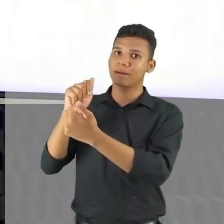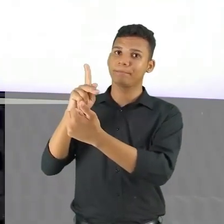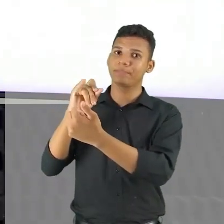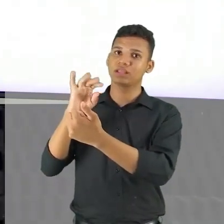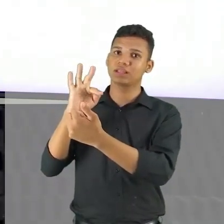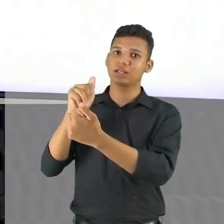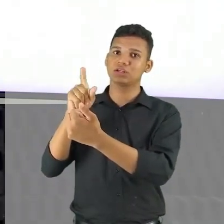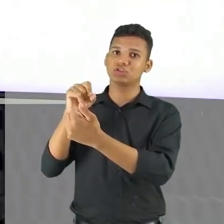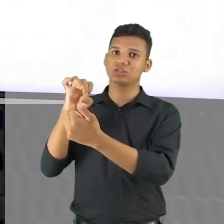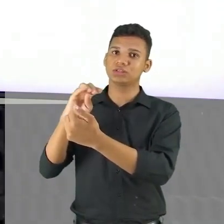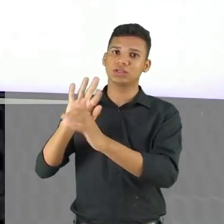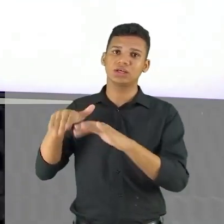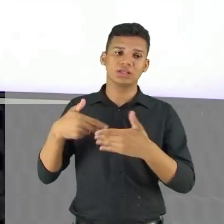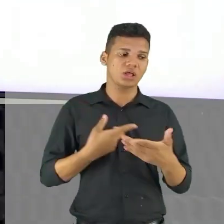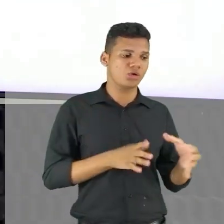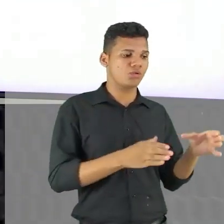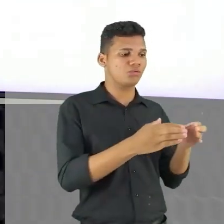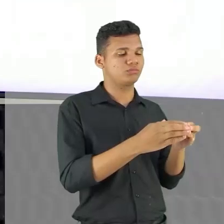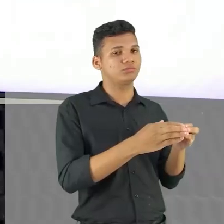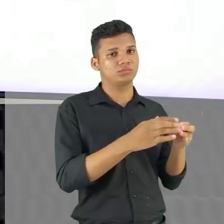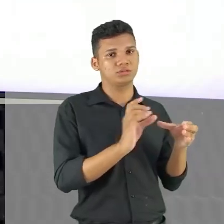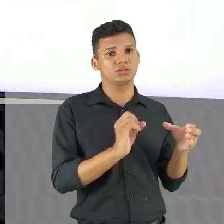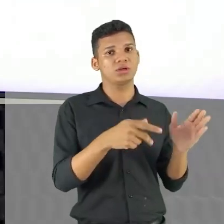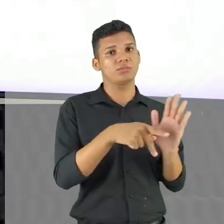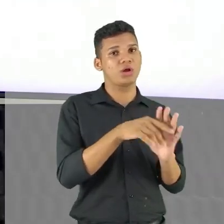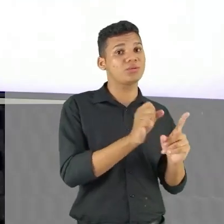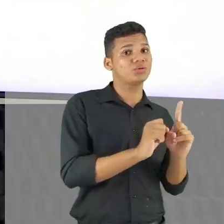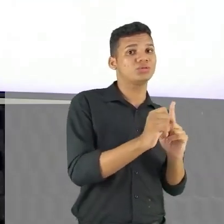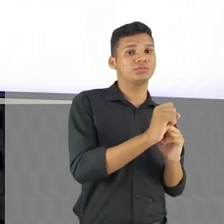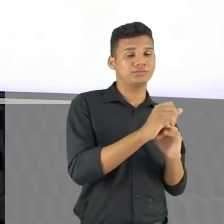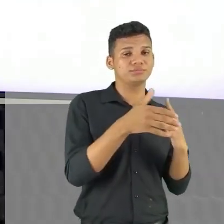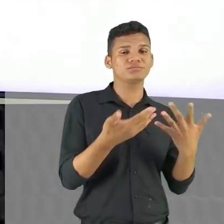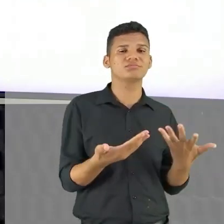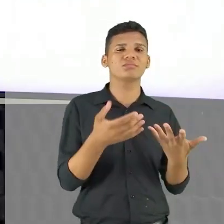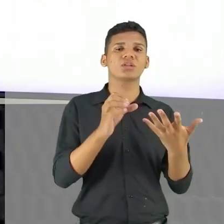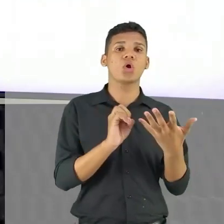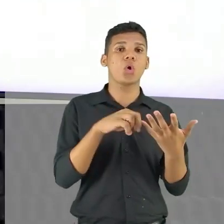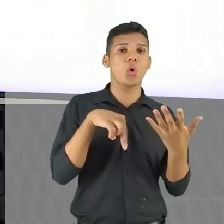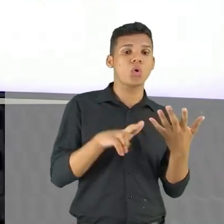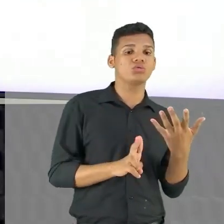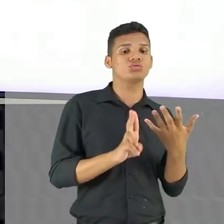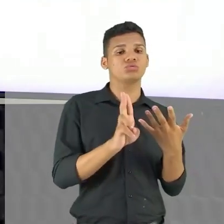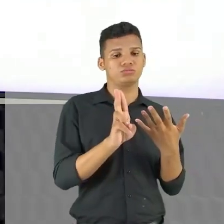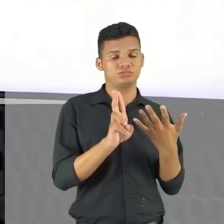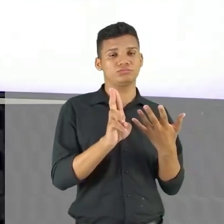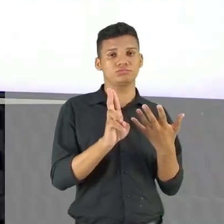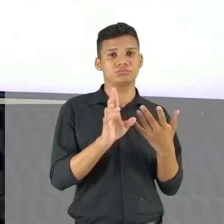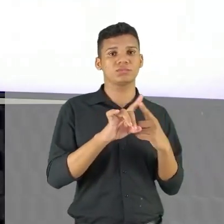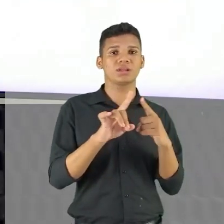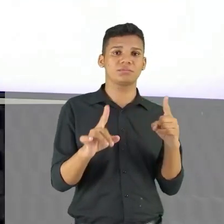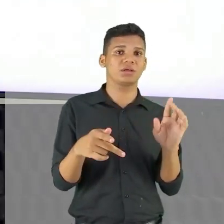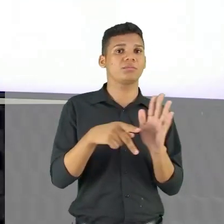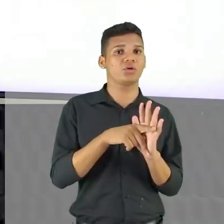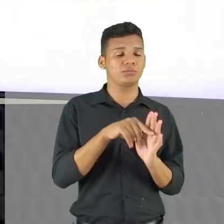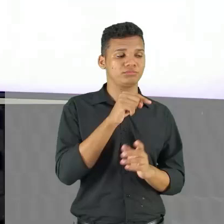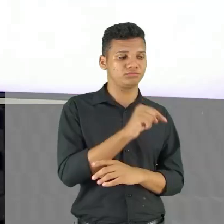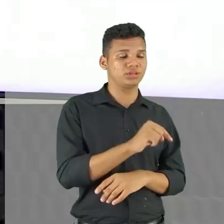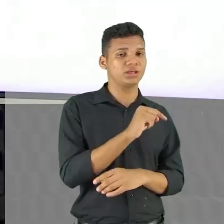outro polo apoiado pela União Soviética, socialista. A ONU, que era um instrumento